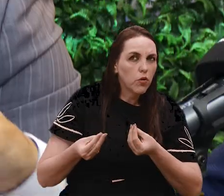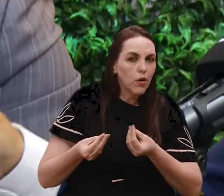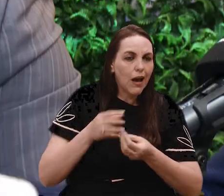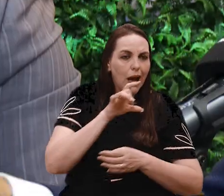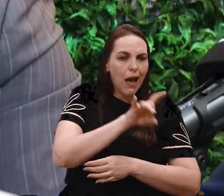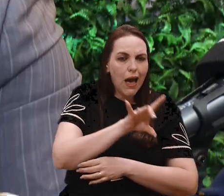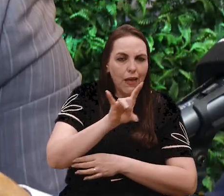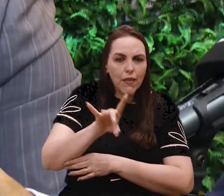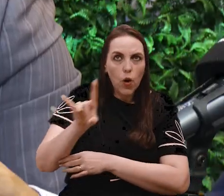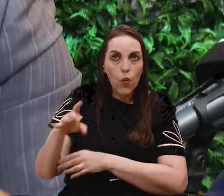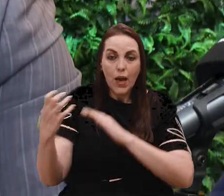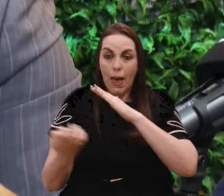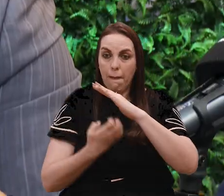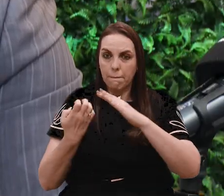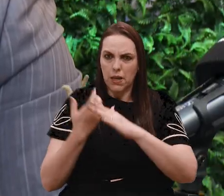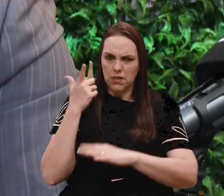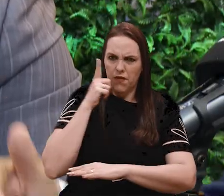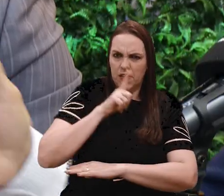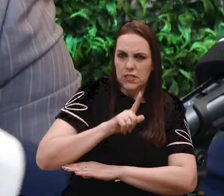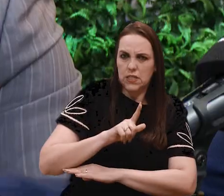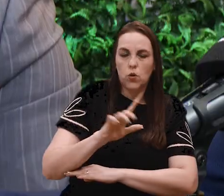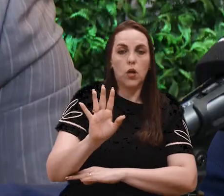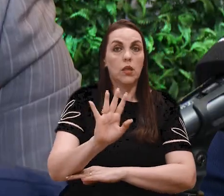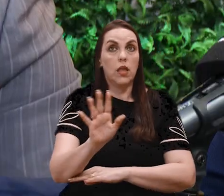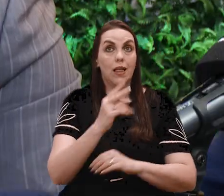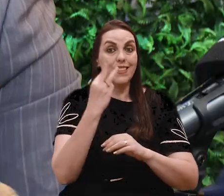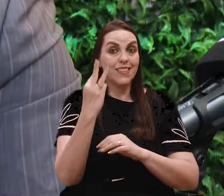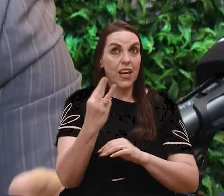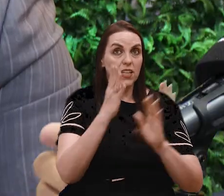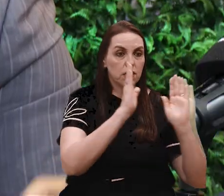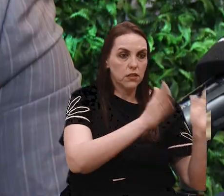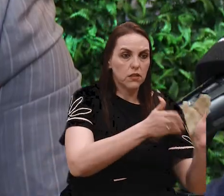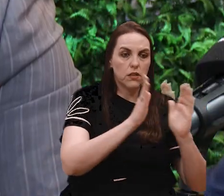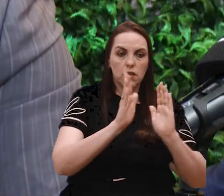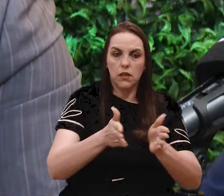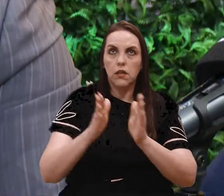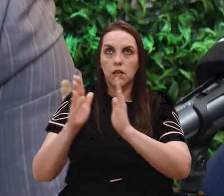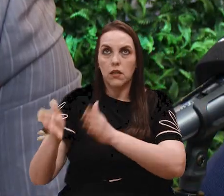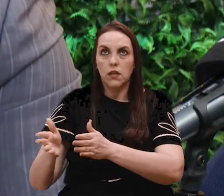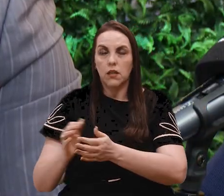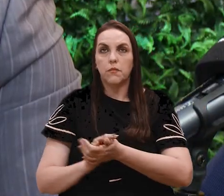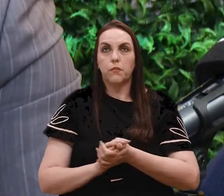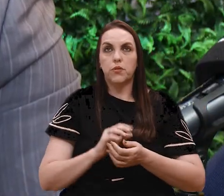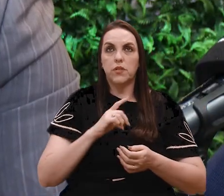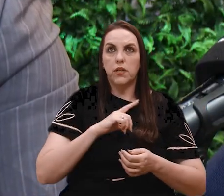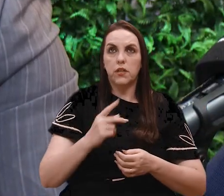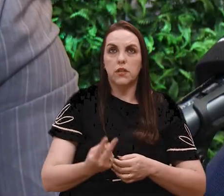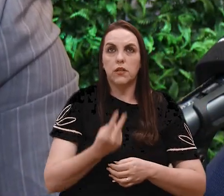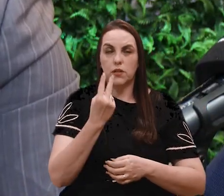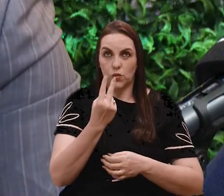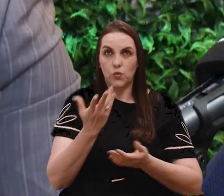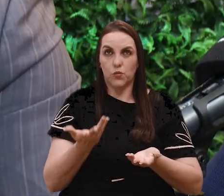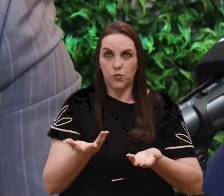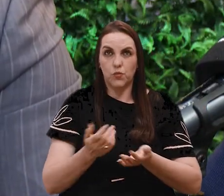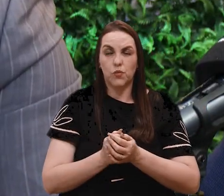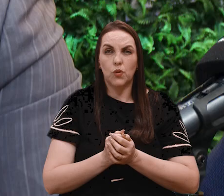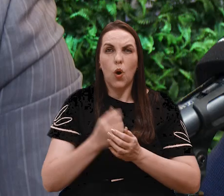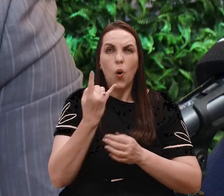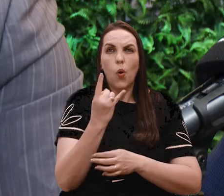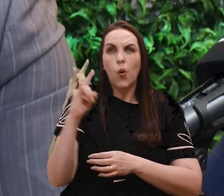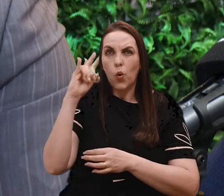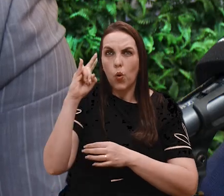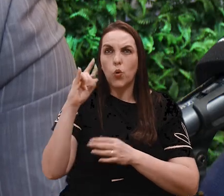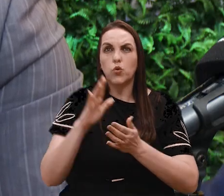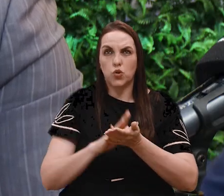ganhou, são 3 empresas nos 3 trechos, tá? Uma já está começando, os outros 2 estão entregando os últimos projetos